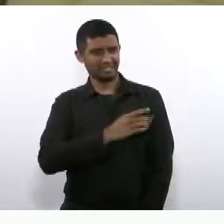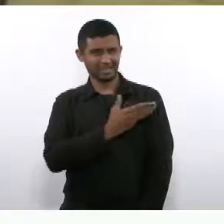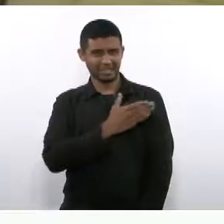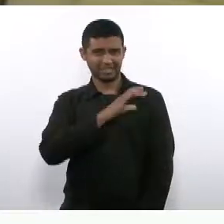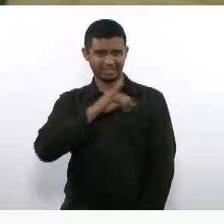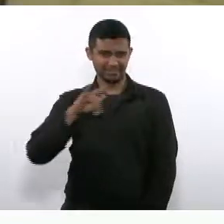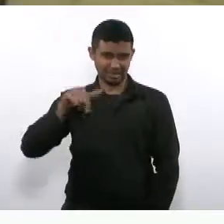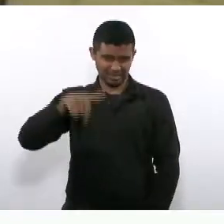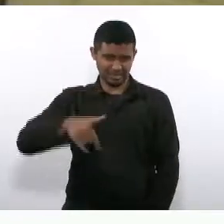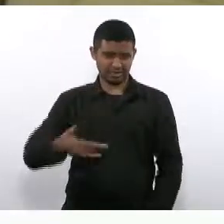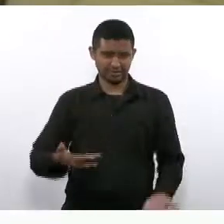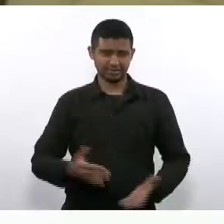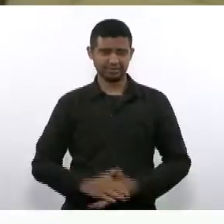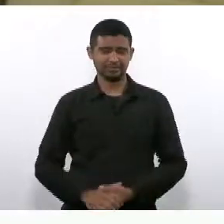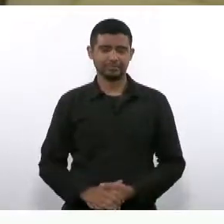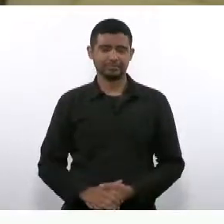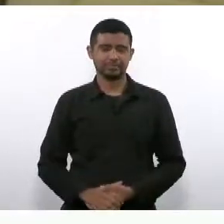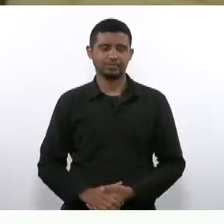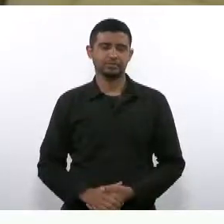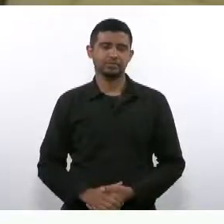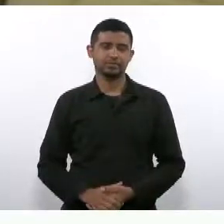nossa